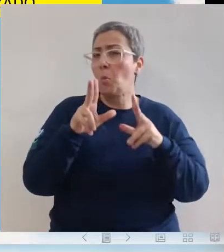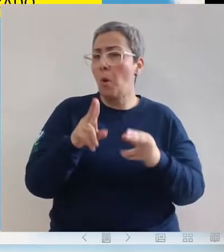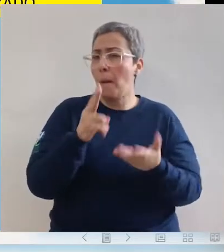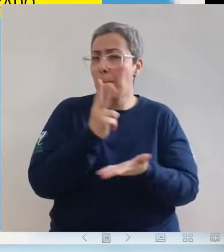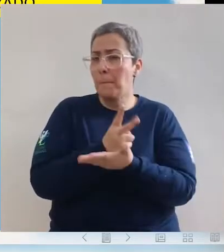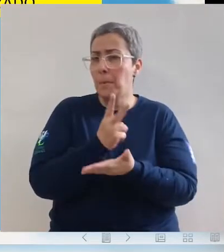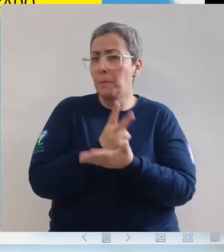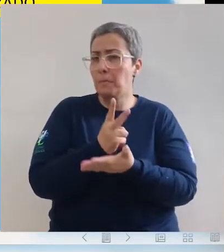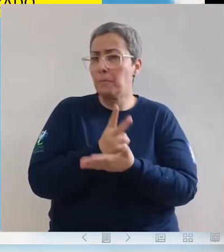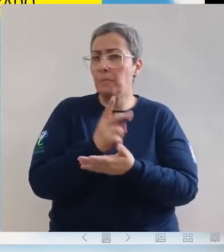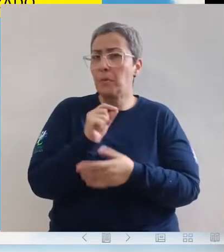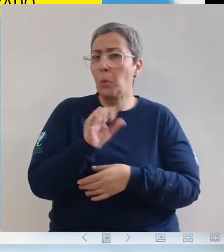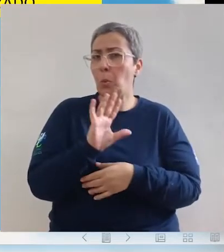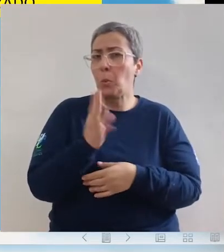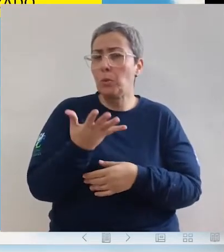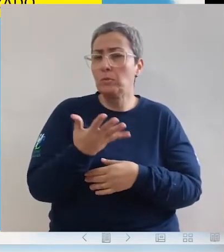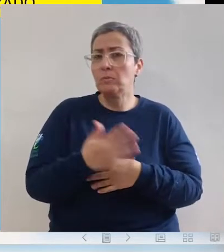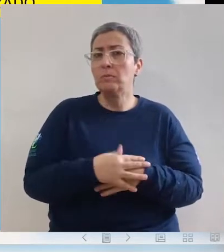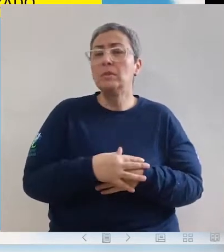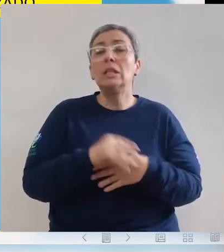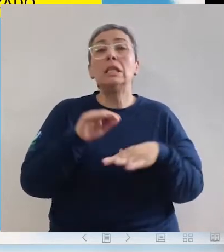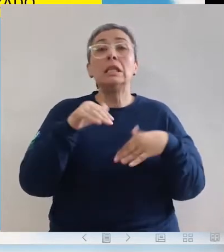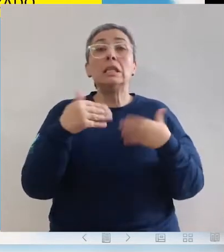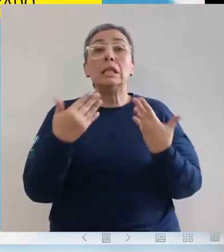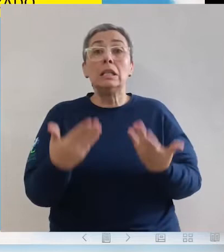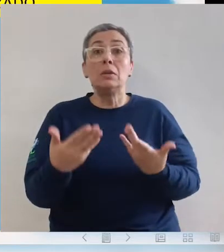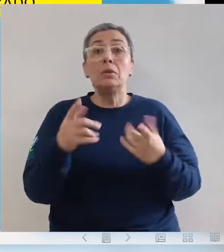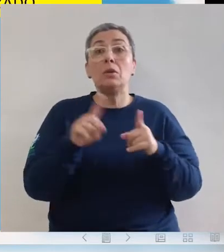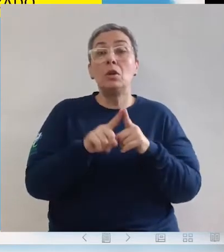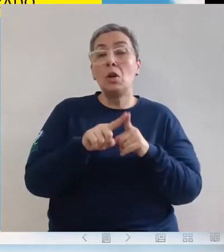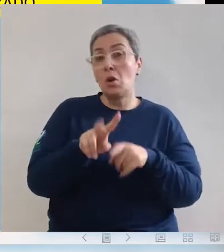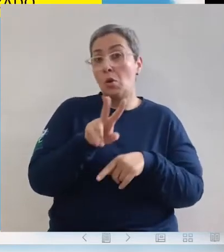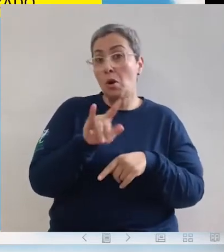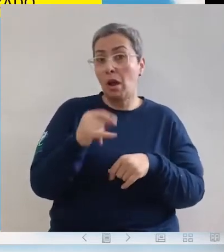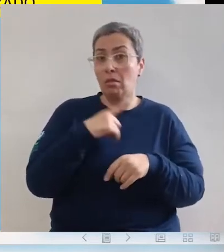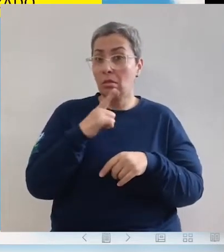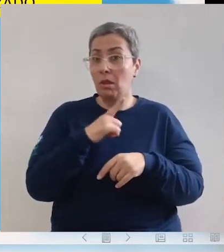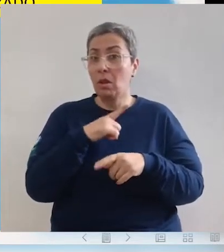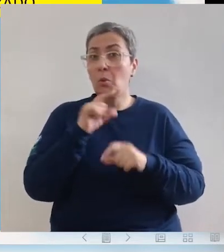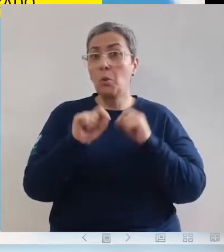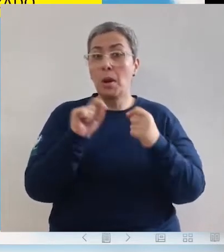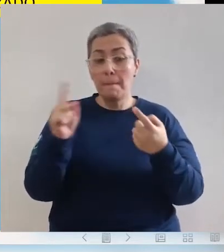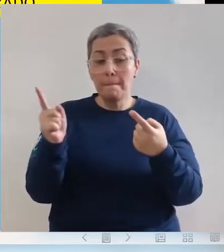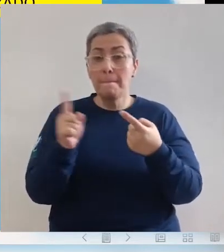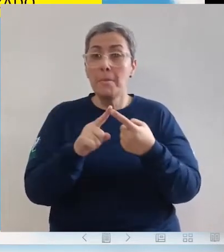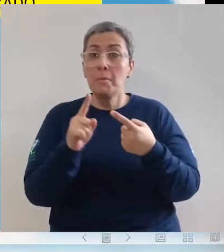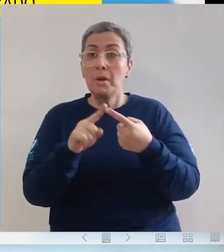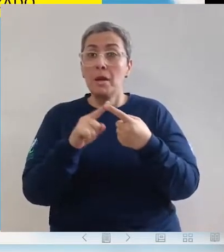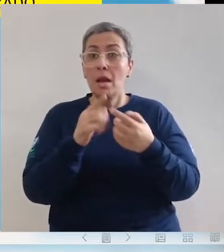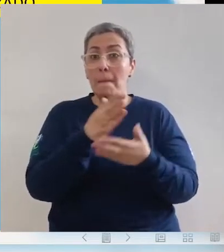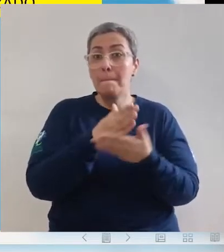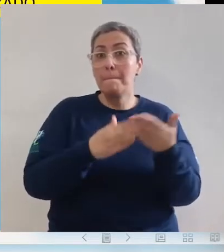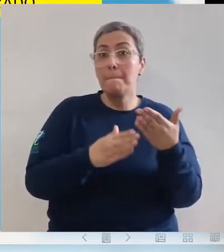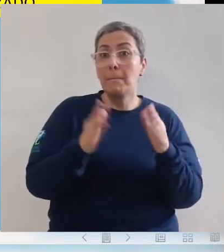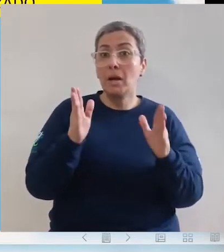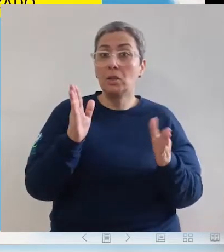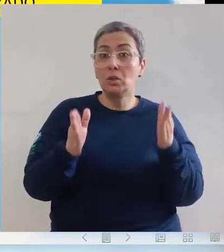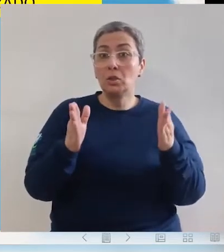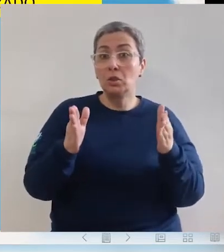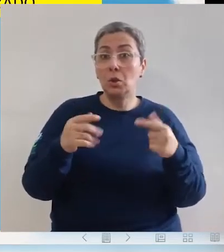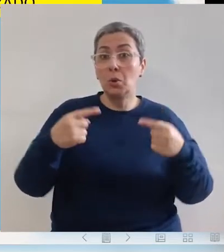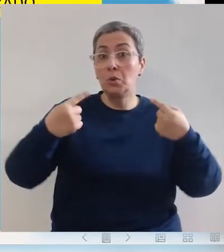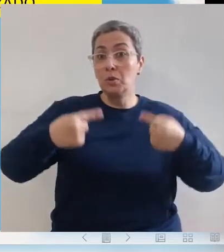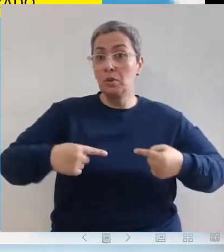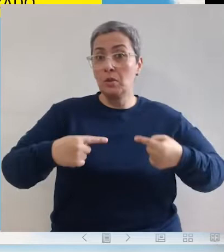vai acontecer a mesma coisa? Então, aqui, você já tem a primeira parte do